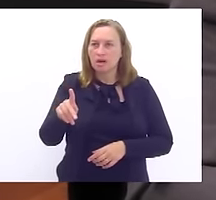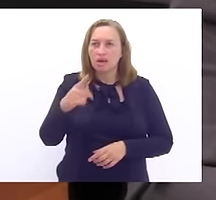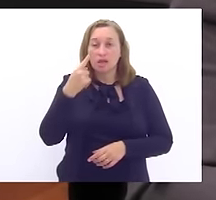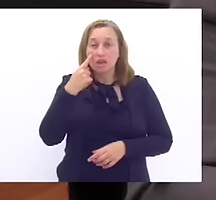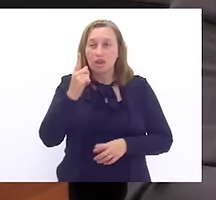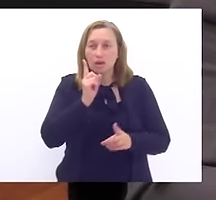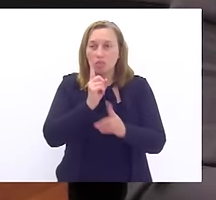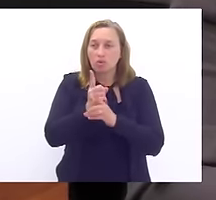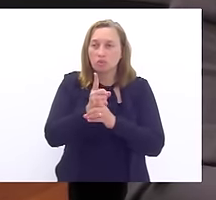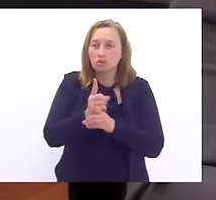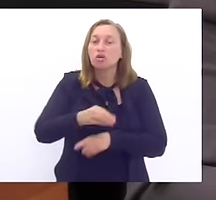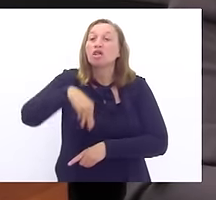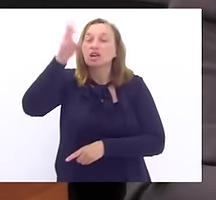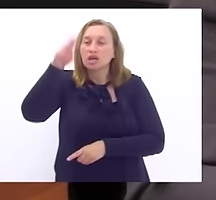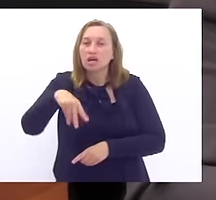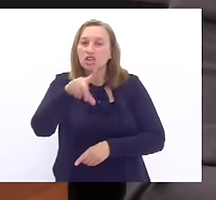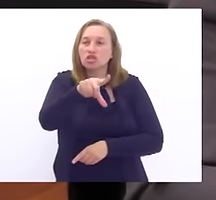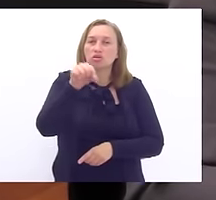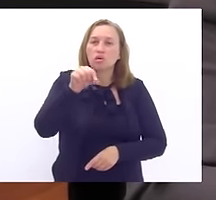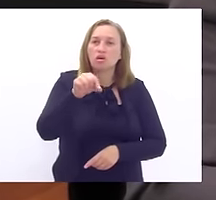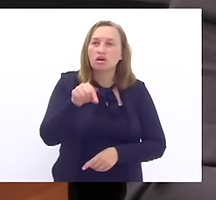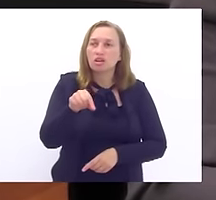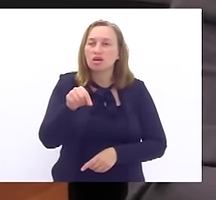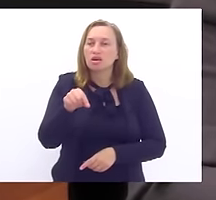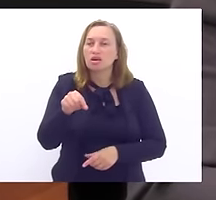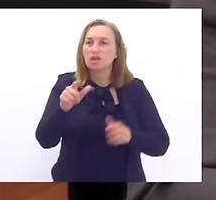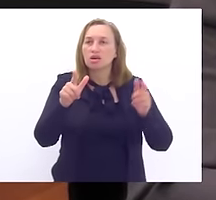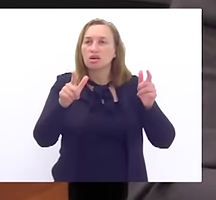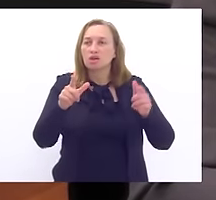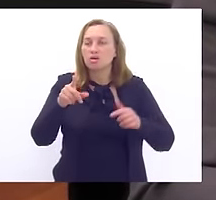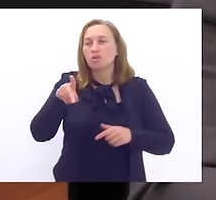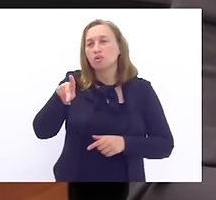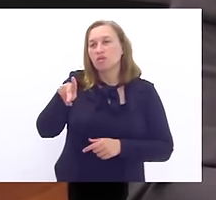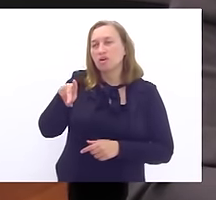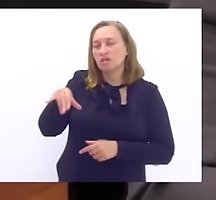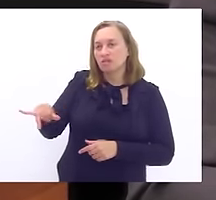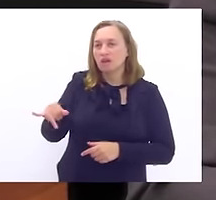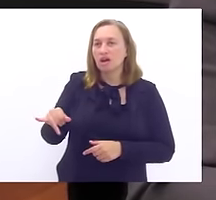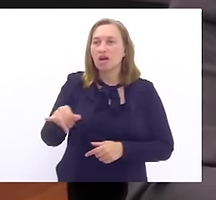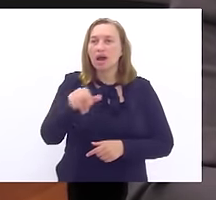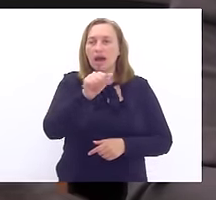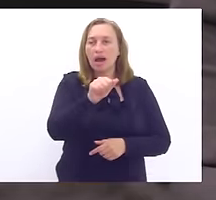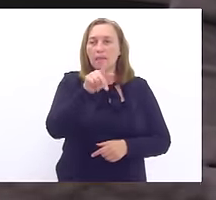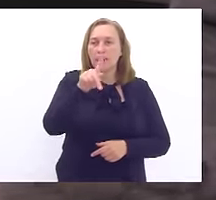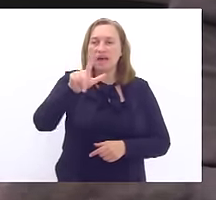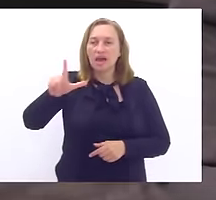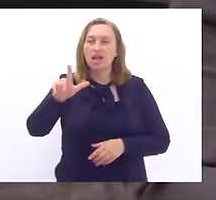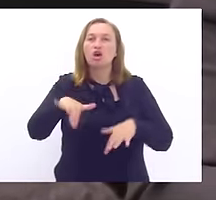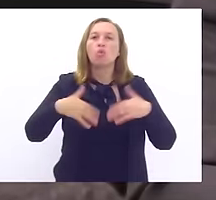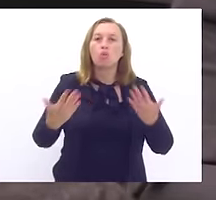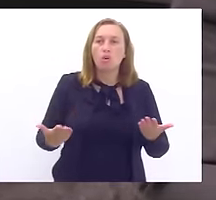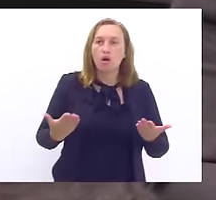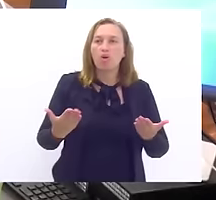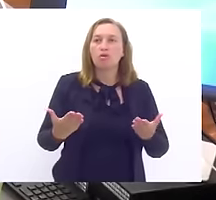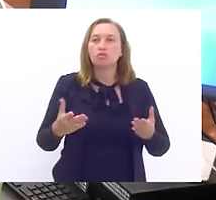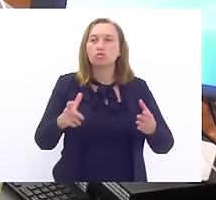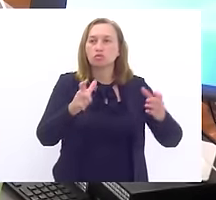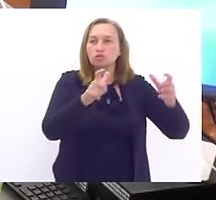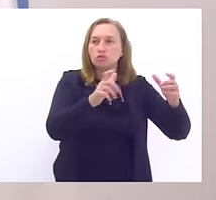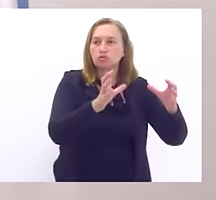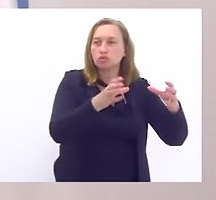quem define para onde vai é a pele a pele que define para Qual dos Quatro Passos ela vai